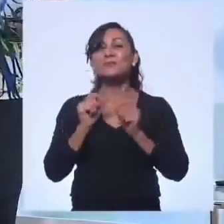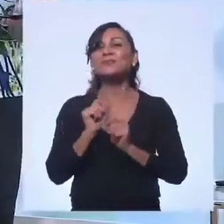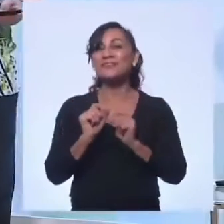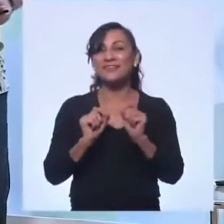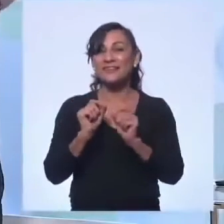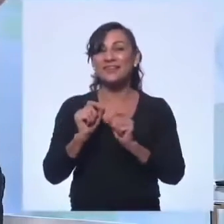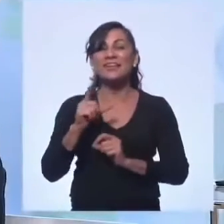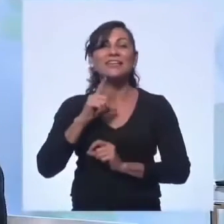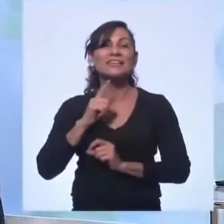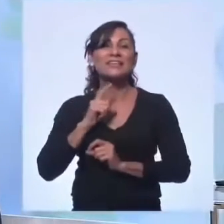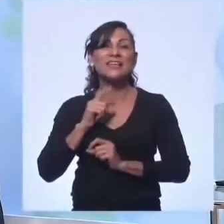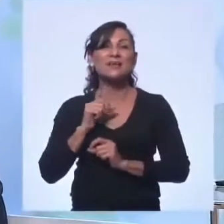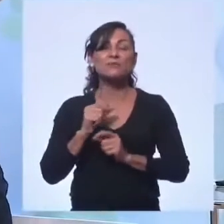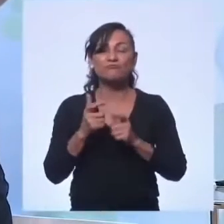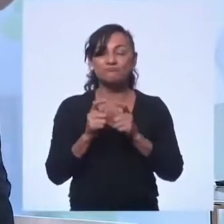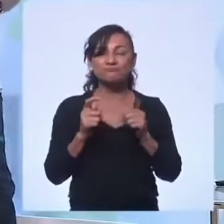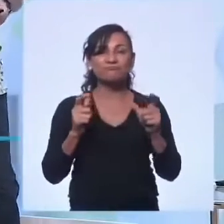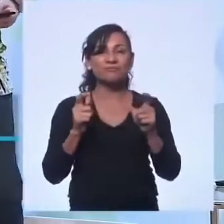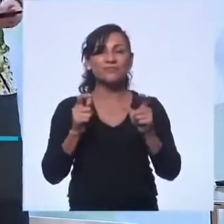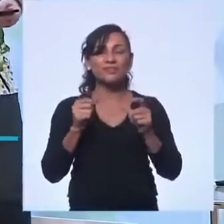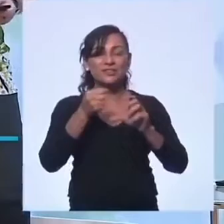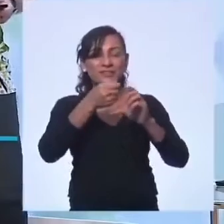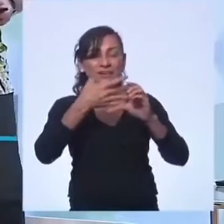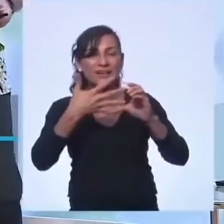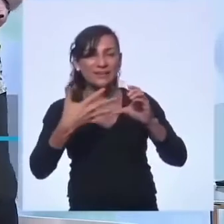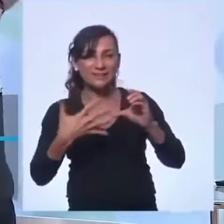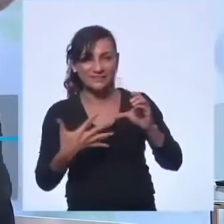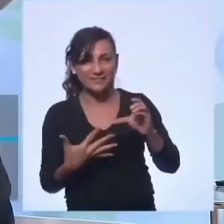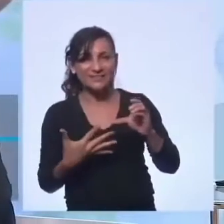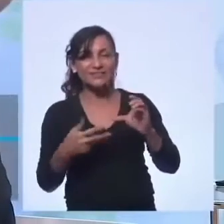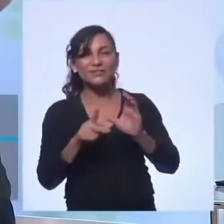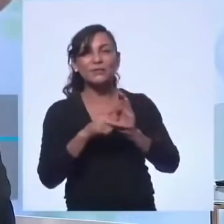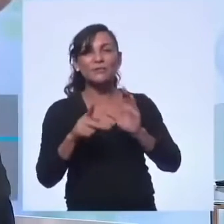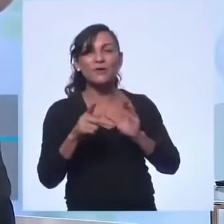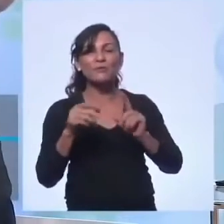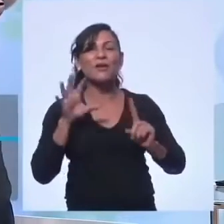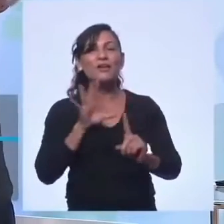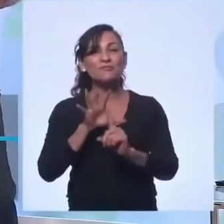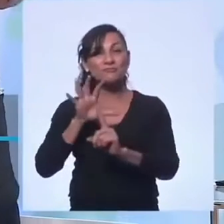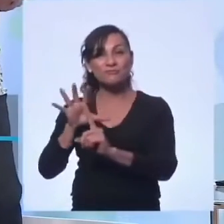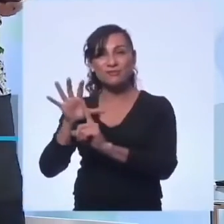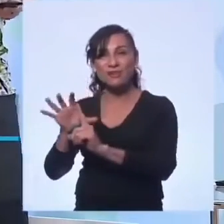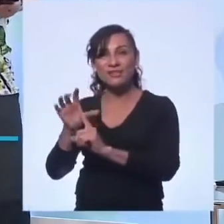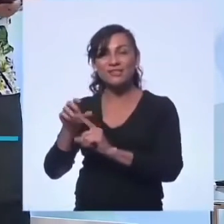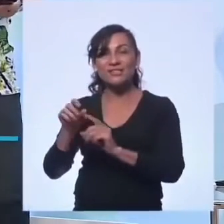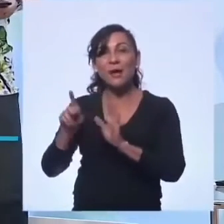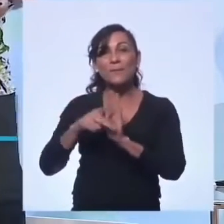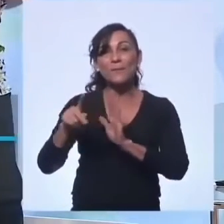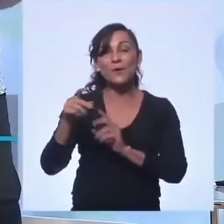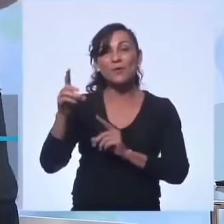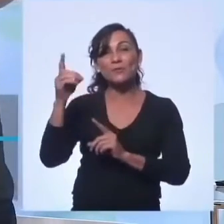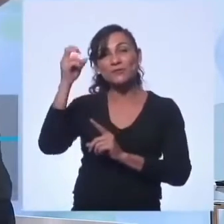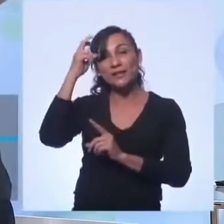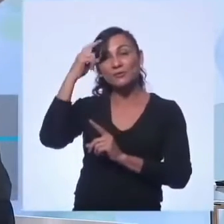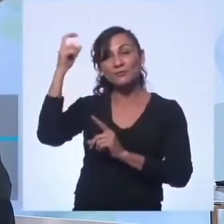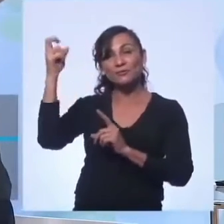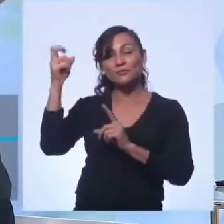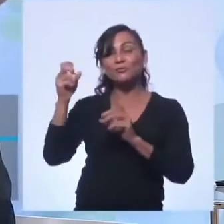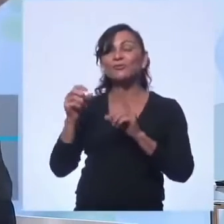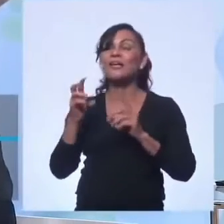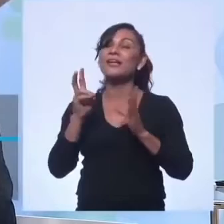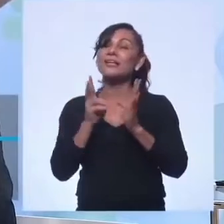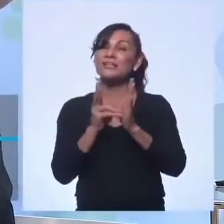temos, né, uma imensidão de características aí de influência tanto da cultura indígena como